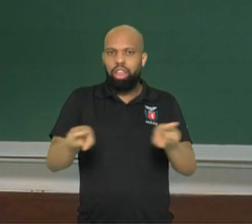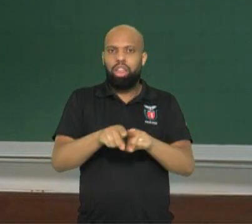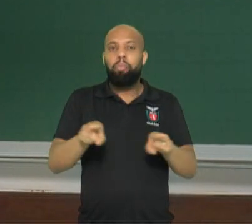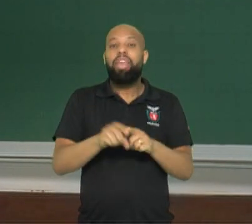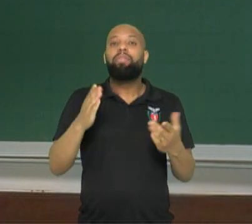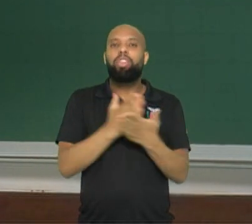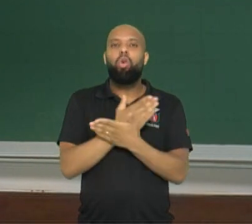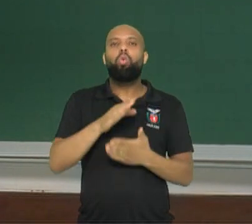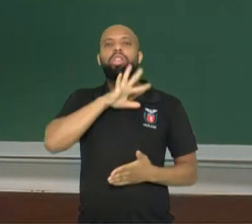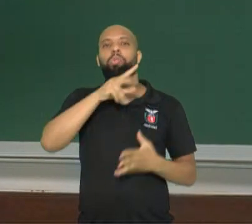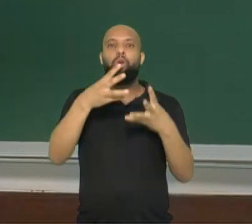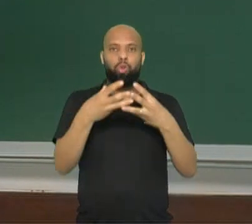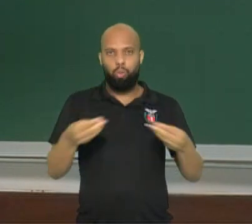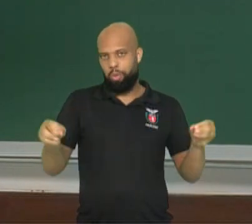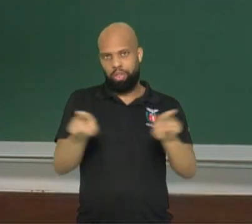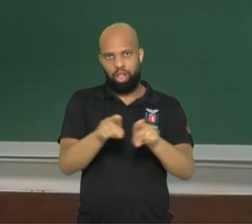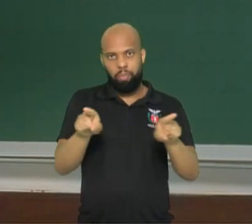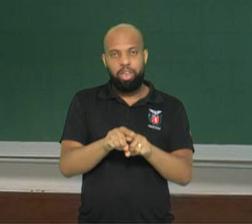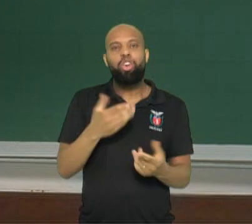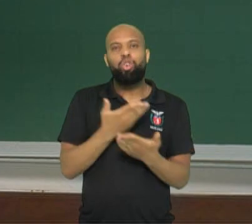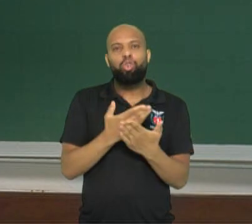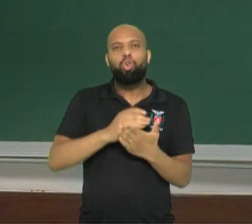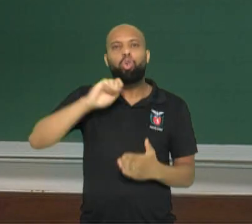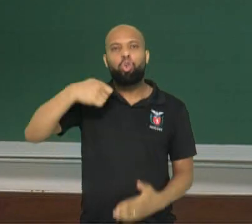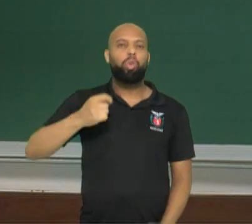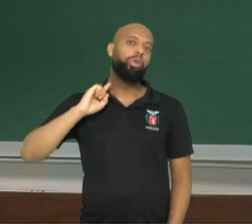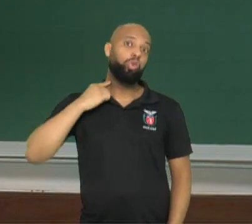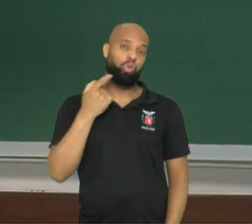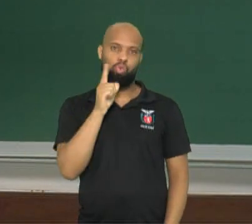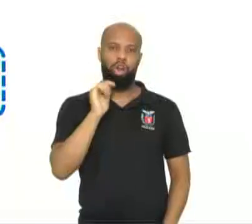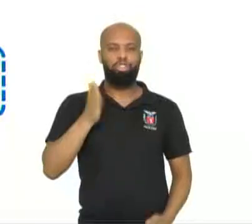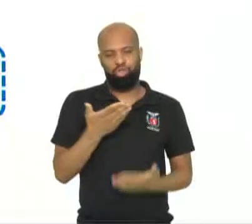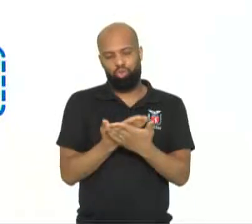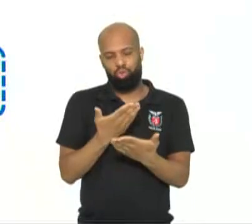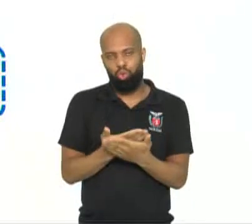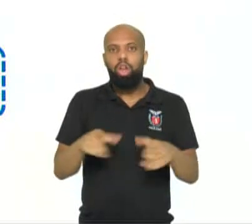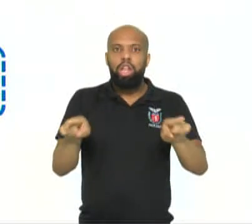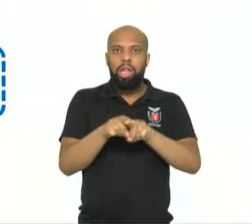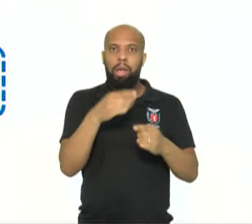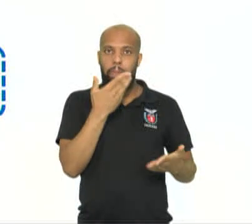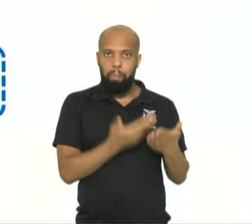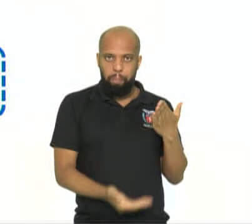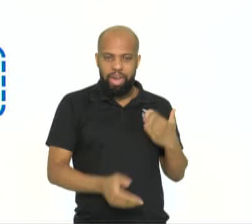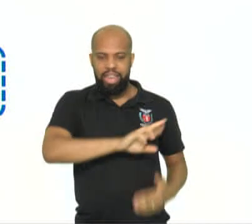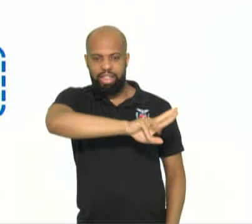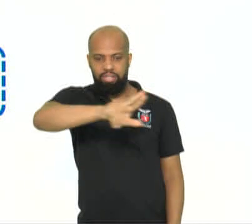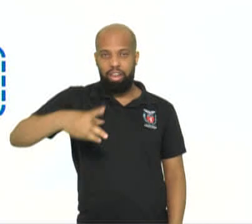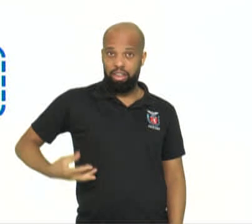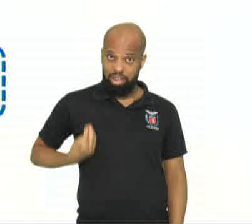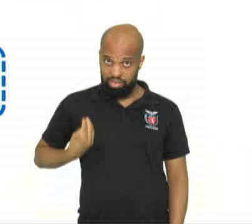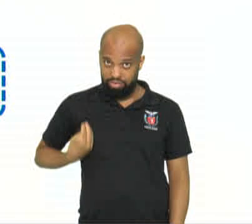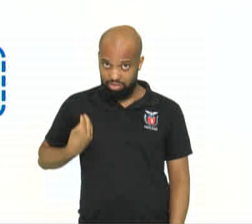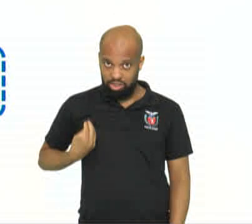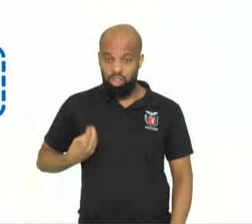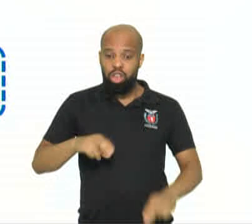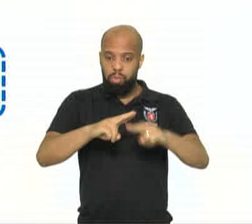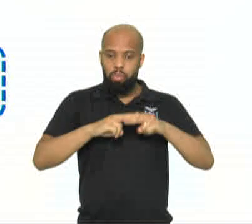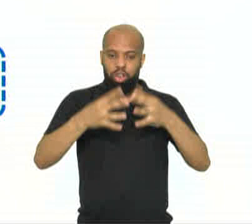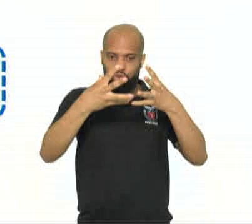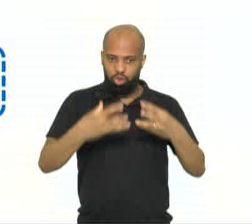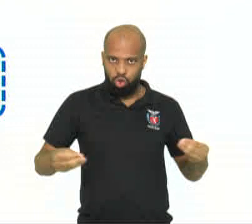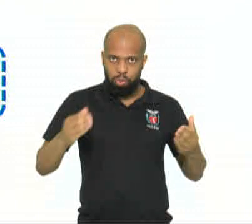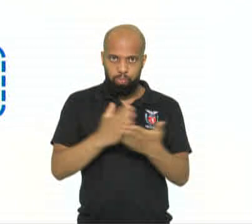gente falou bastante na aula quando a gente falou de poluição de água também. Ainda, perda de biodiversidade por causa da extinção das